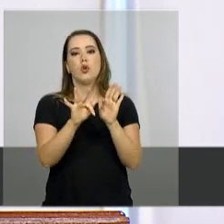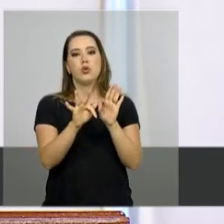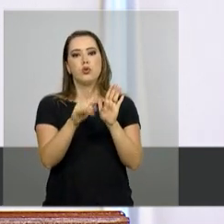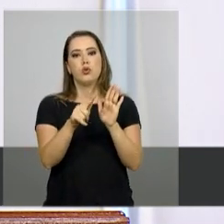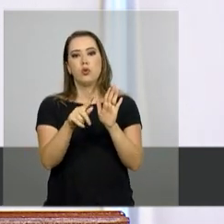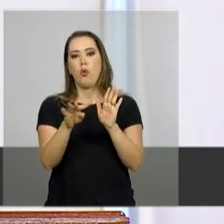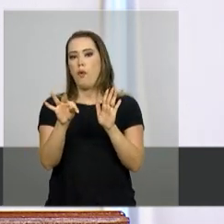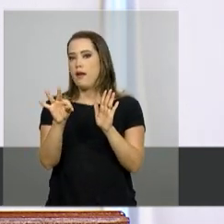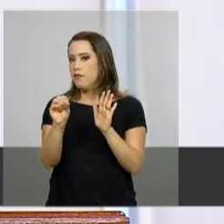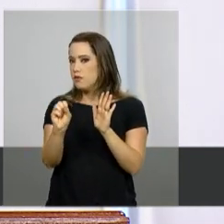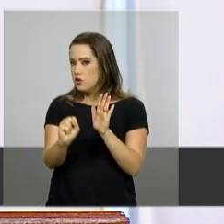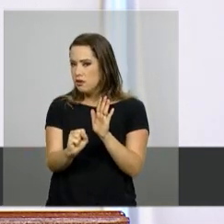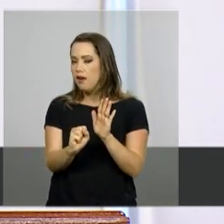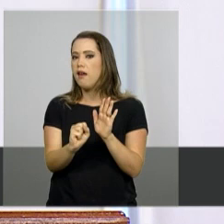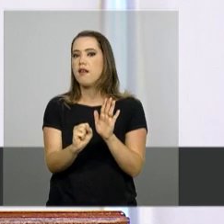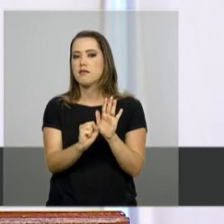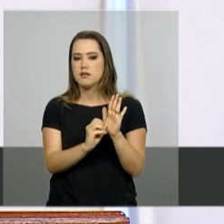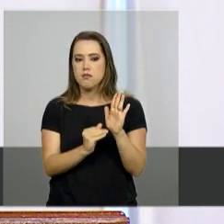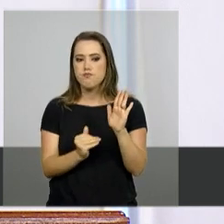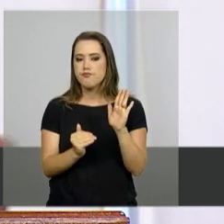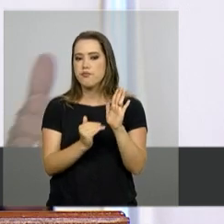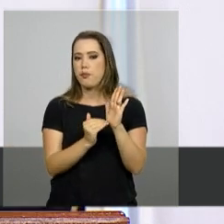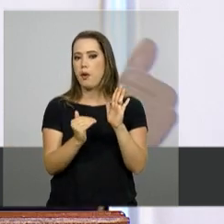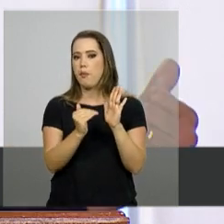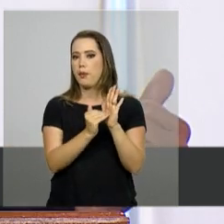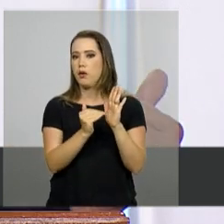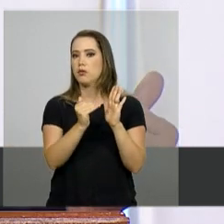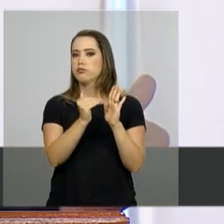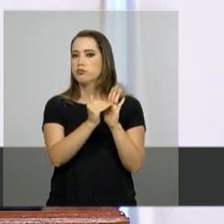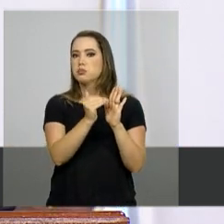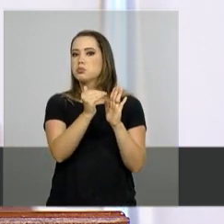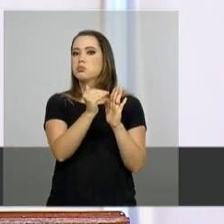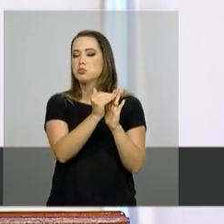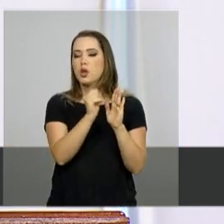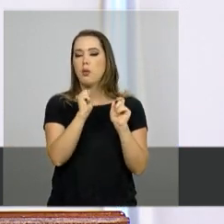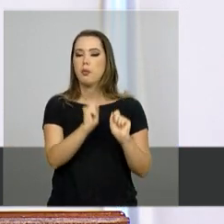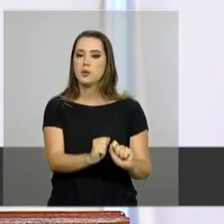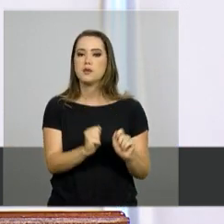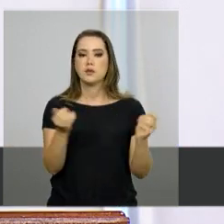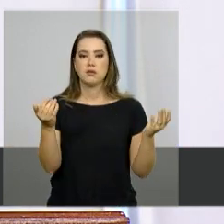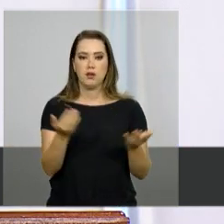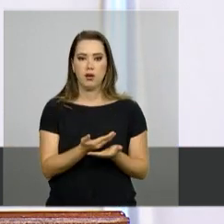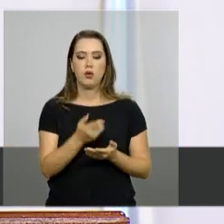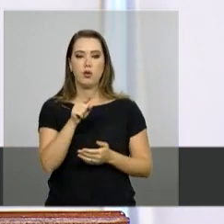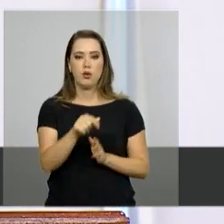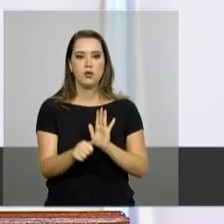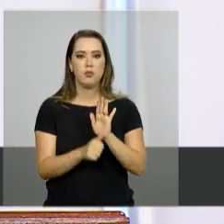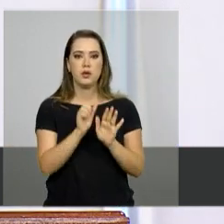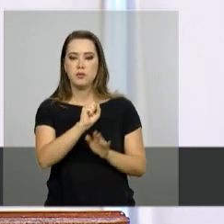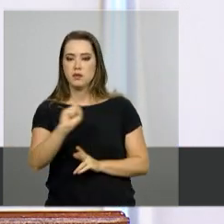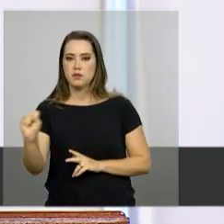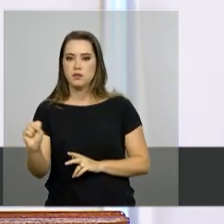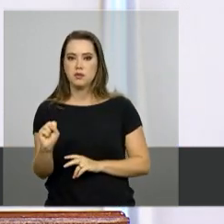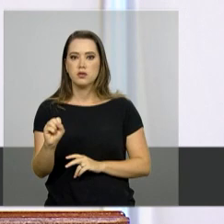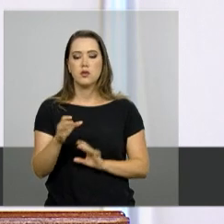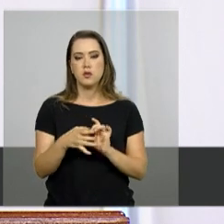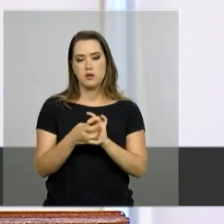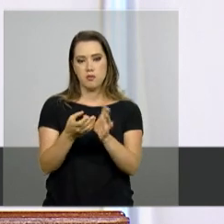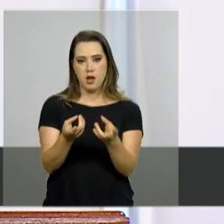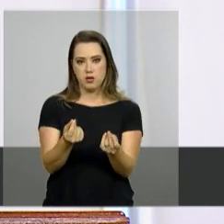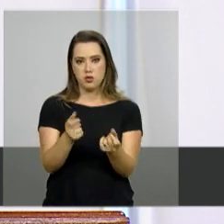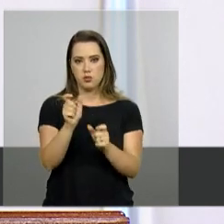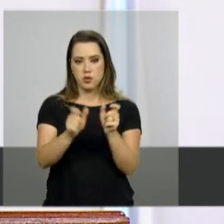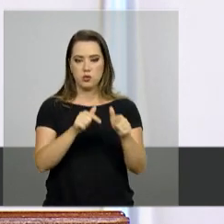do tempo de serviço que tem permitido que o permitiu agora relativamente ao primeiro semestre uma liberação